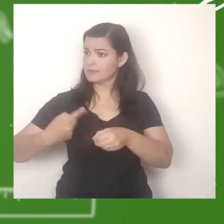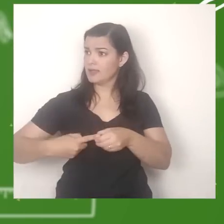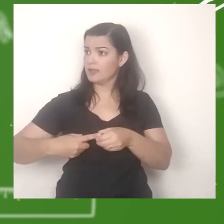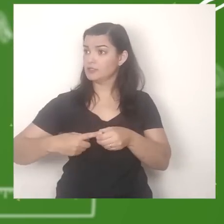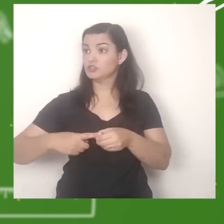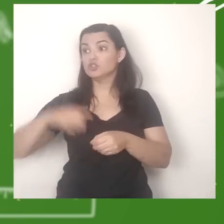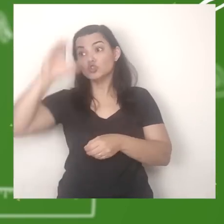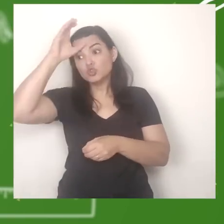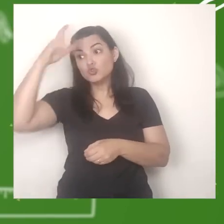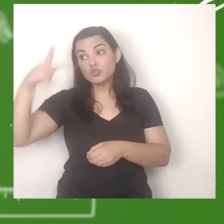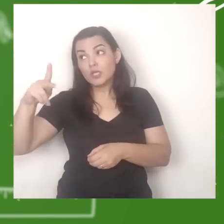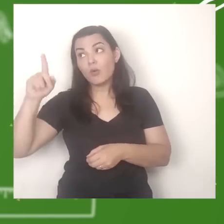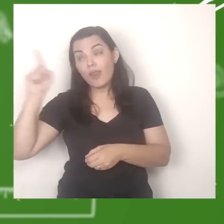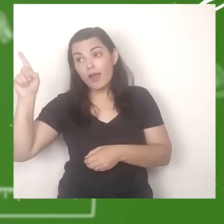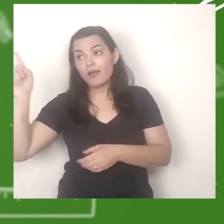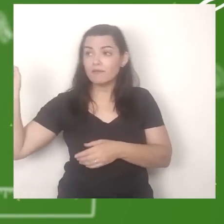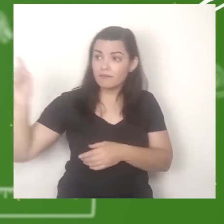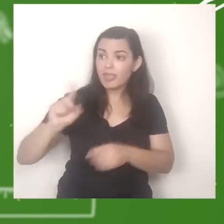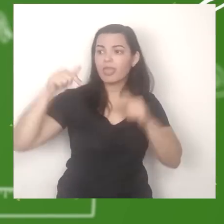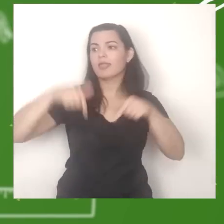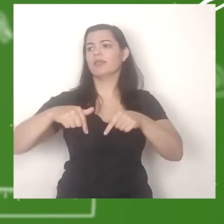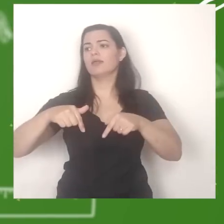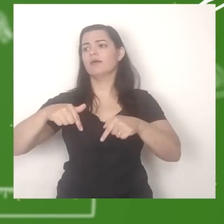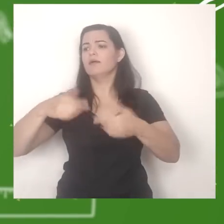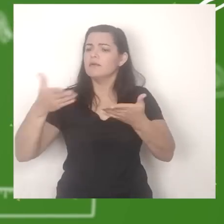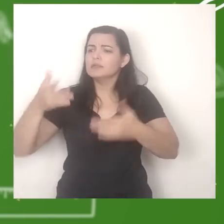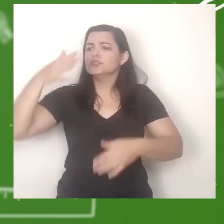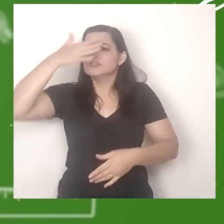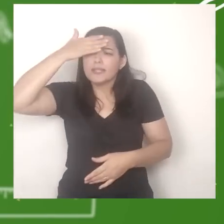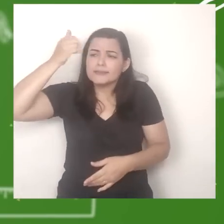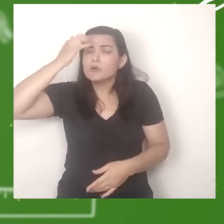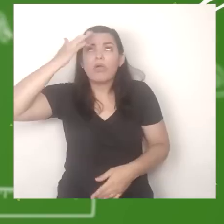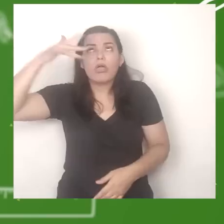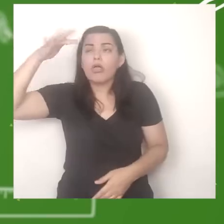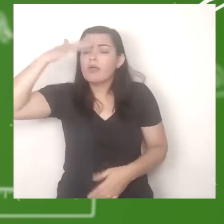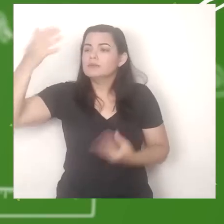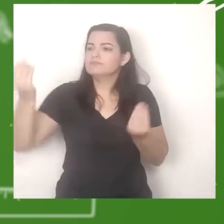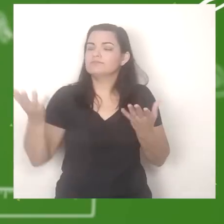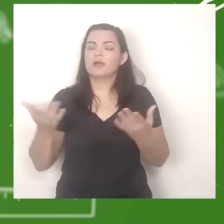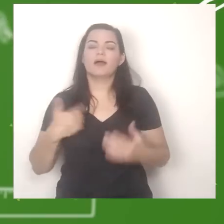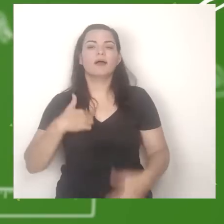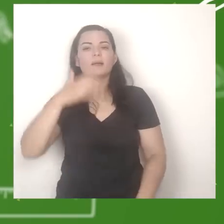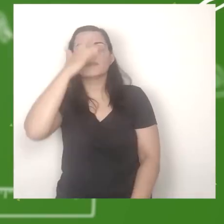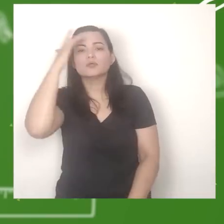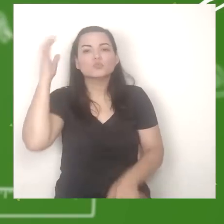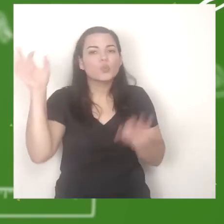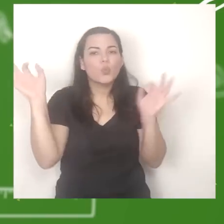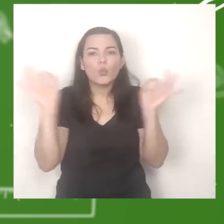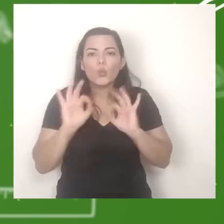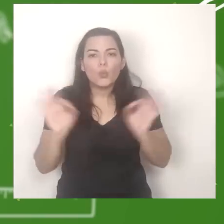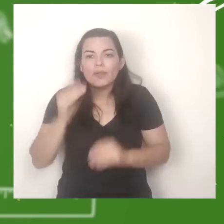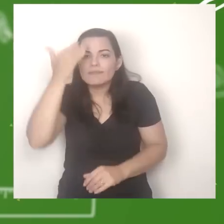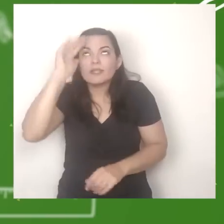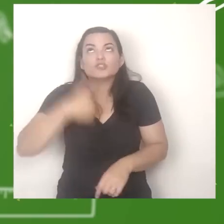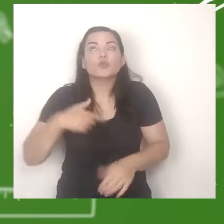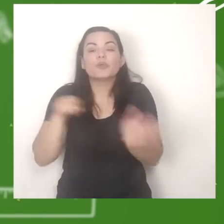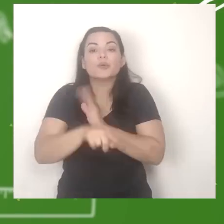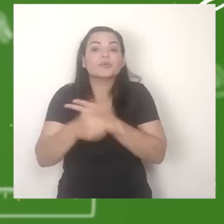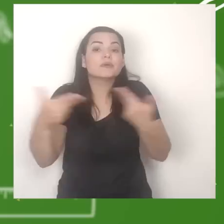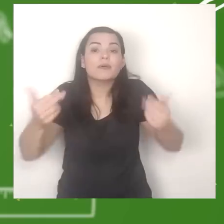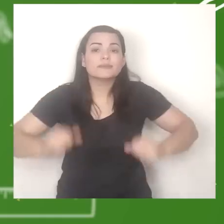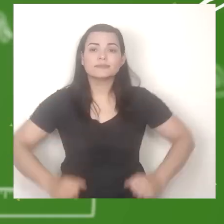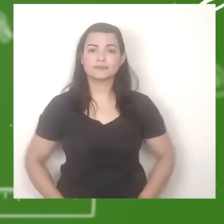lá que o tio Leopoldo está vindo. Como você está aérea, Kika? Ai, ninguém entende as minhas